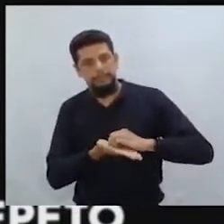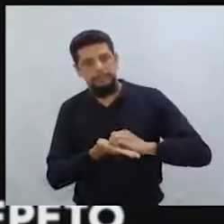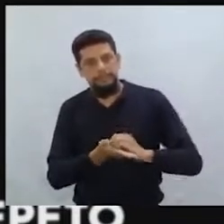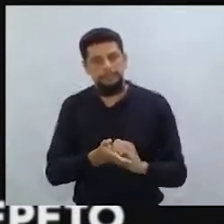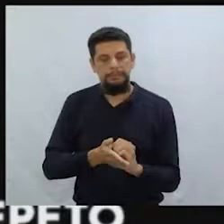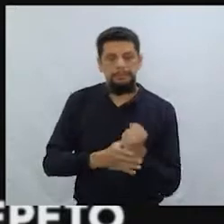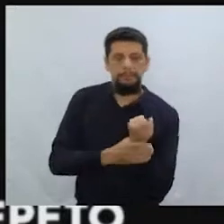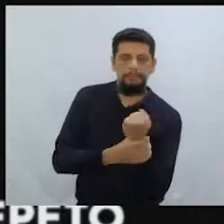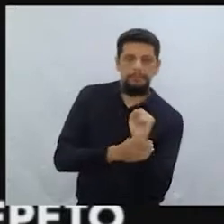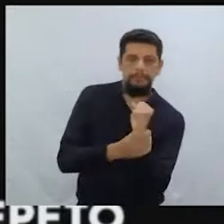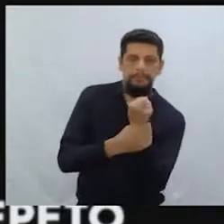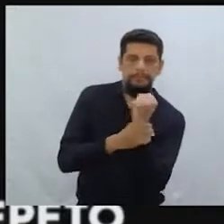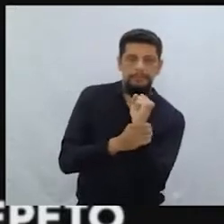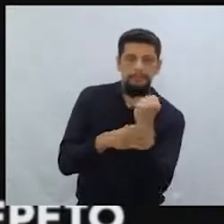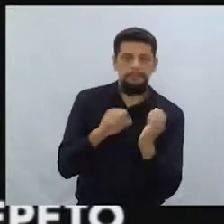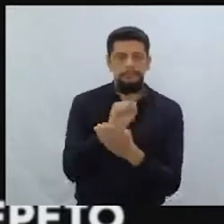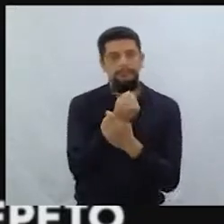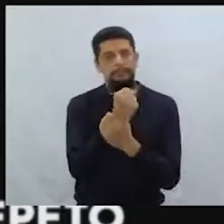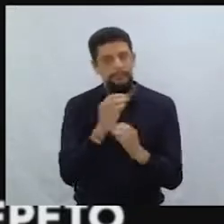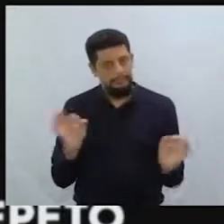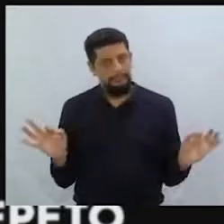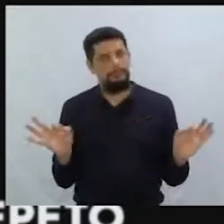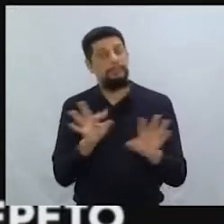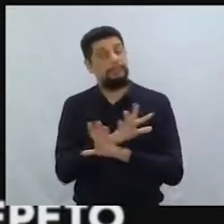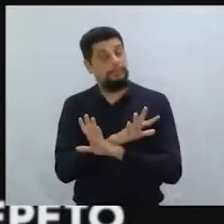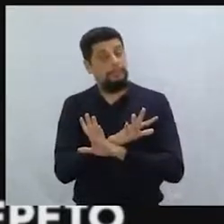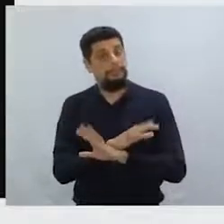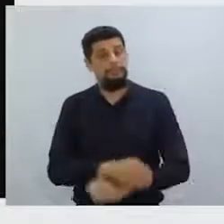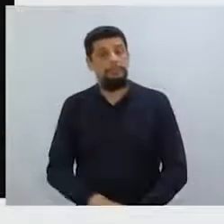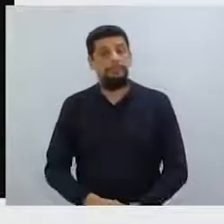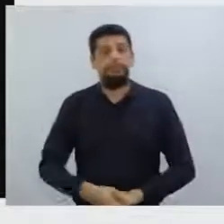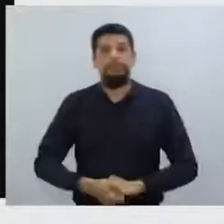Tenho certeza que vocês já fazem isso aí na casa de vocês.